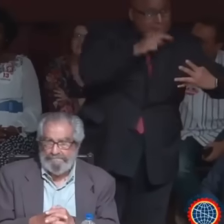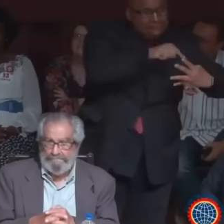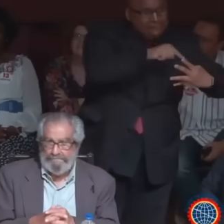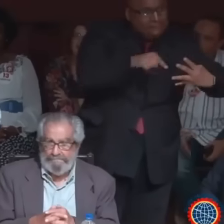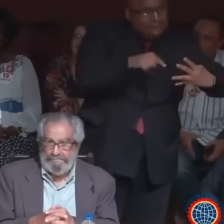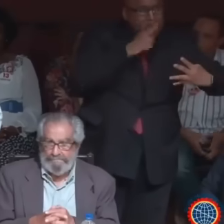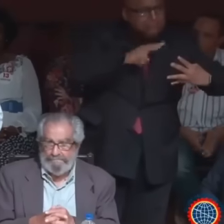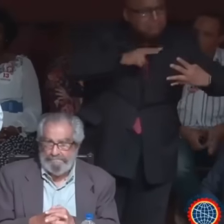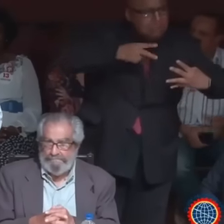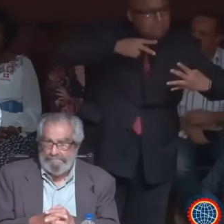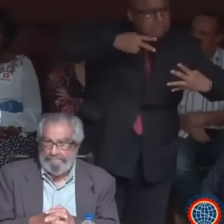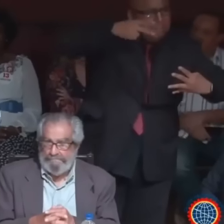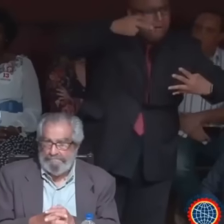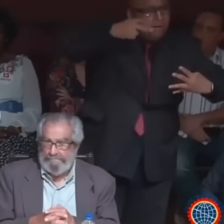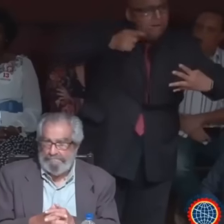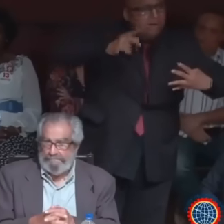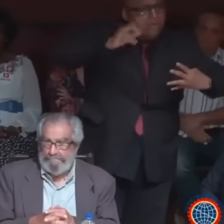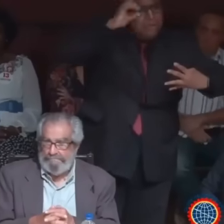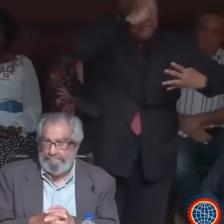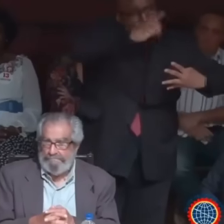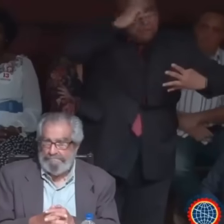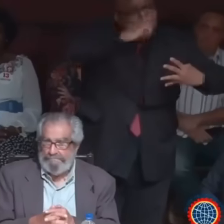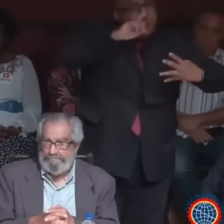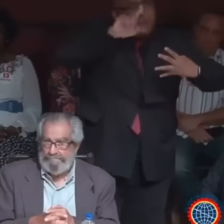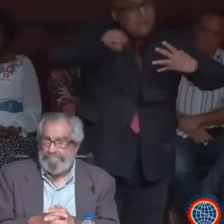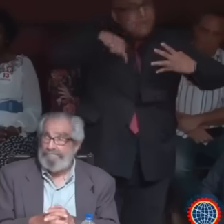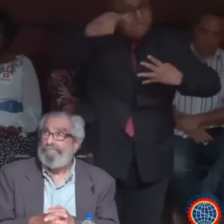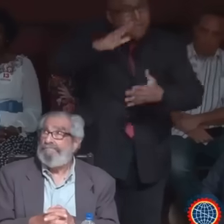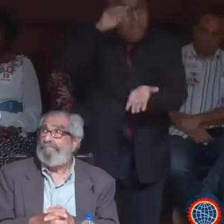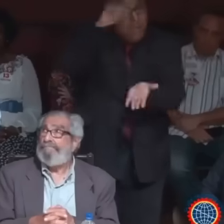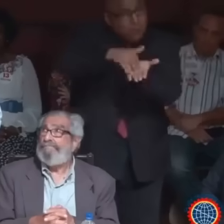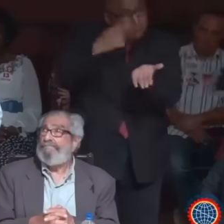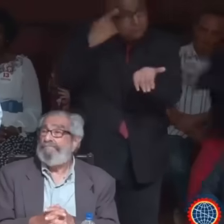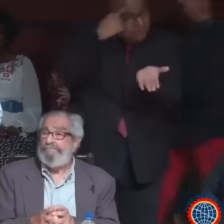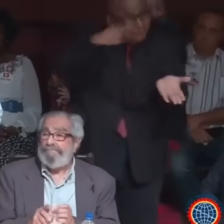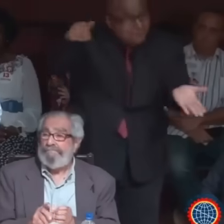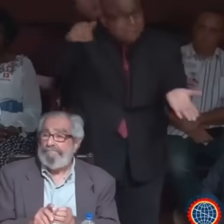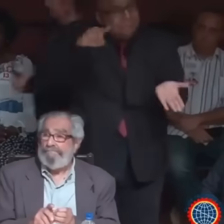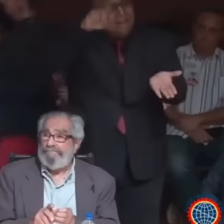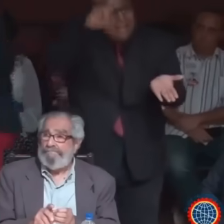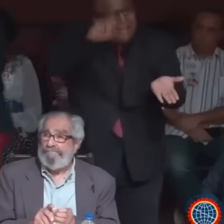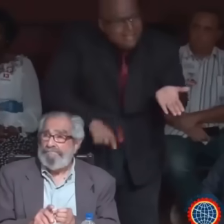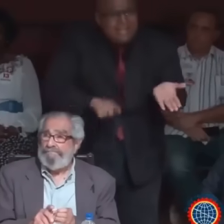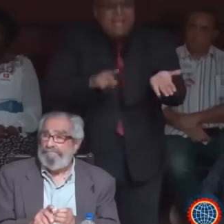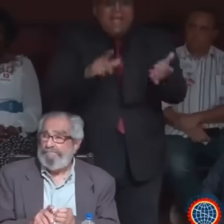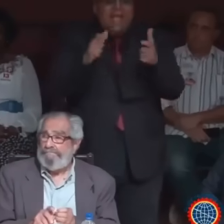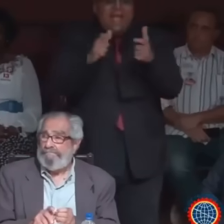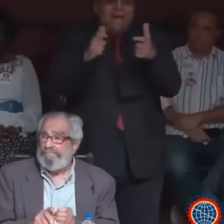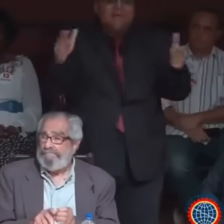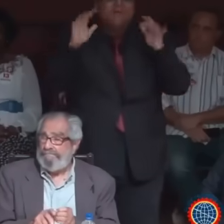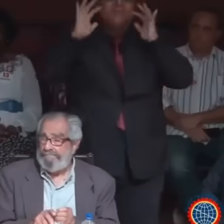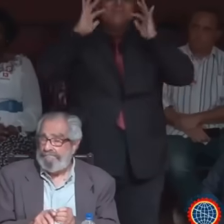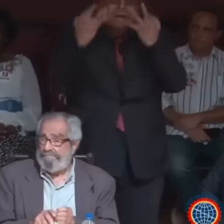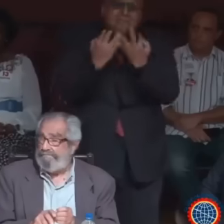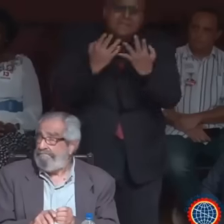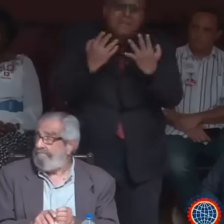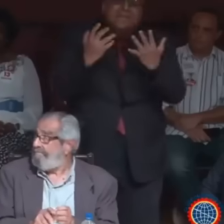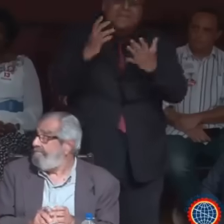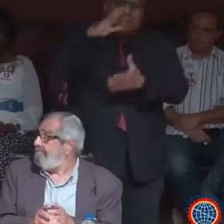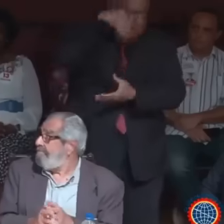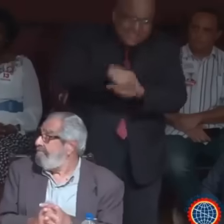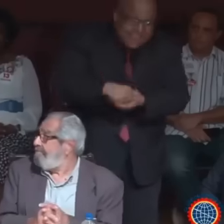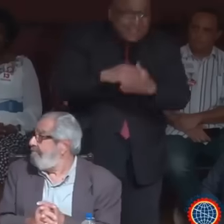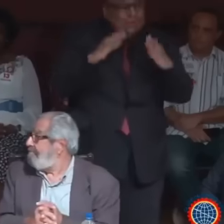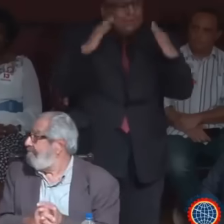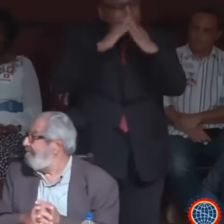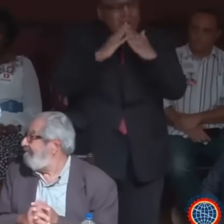não é tão difícil assim chegar no domingo que vem, sabendo que a última semana é uma semana em que as famílias se reúnem, porque tem